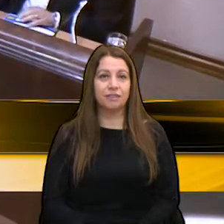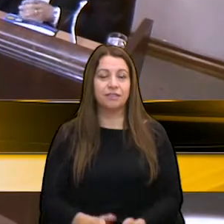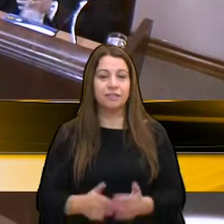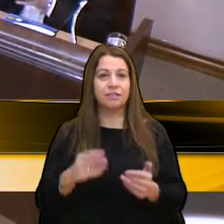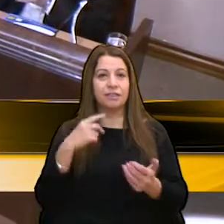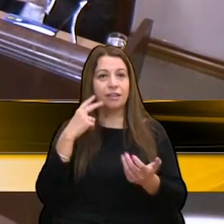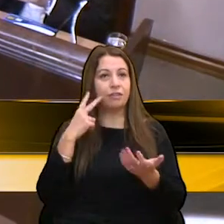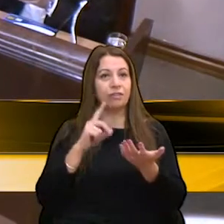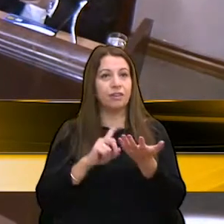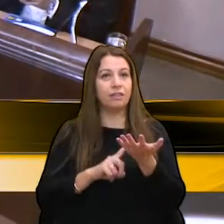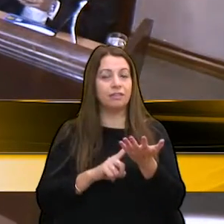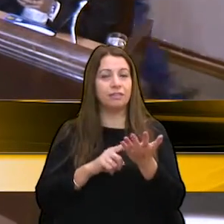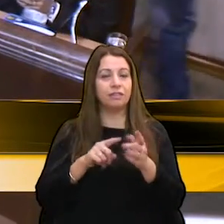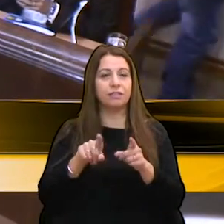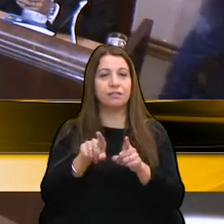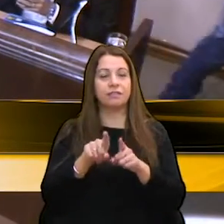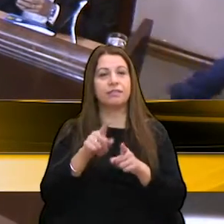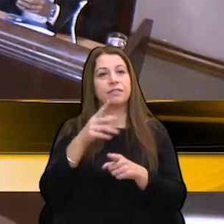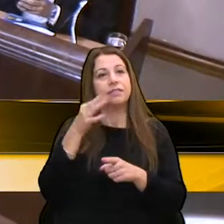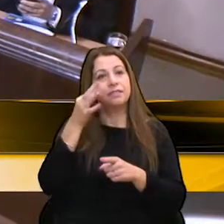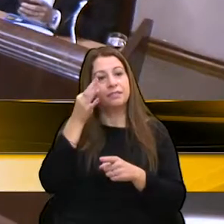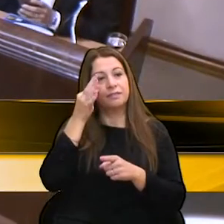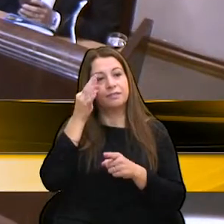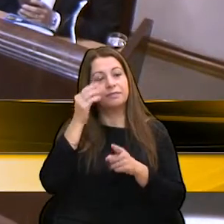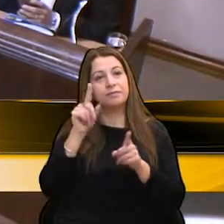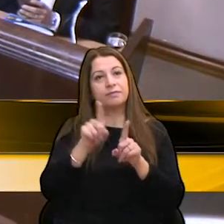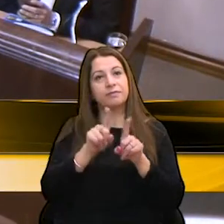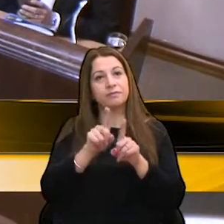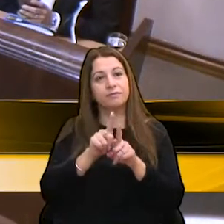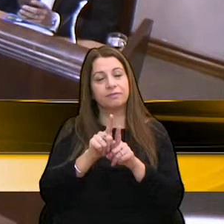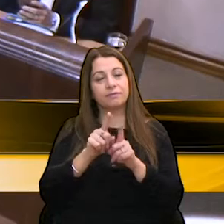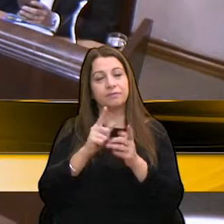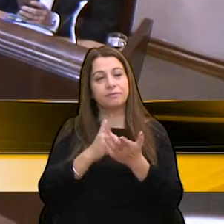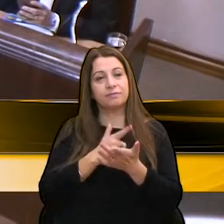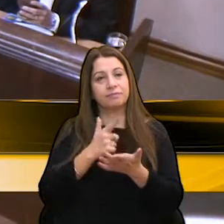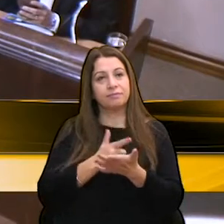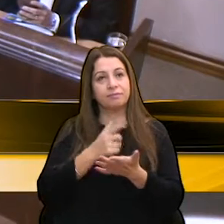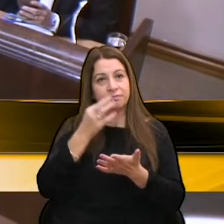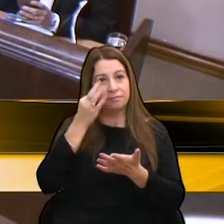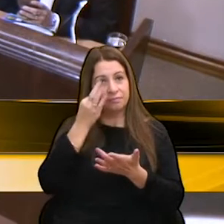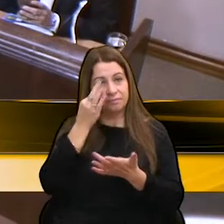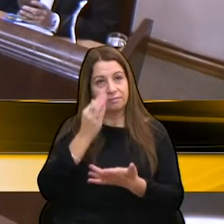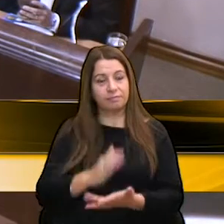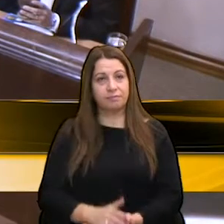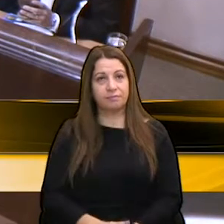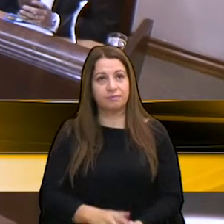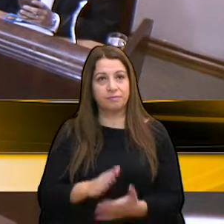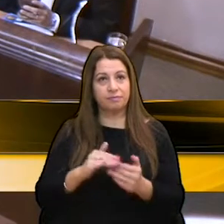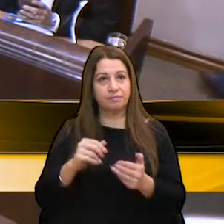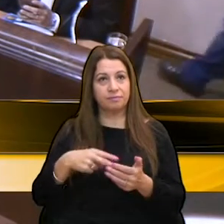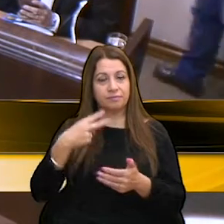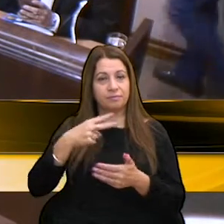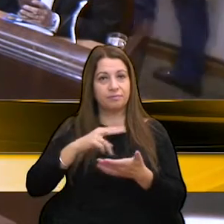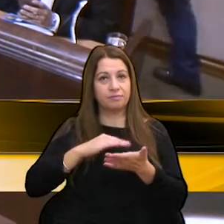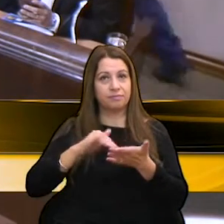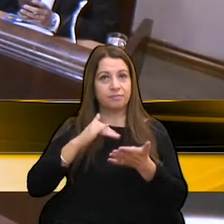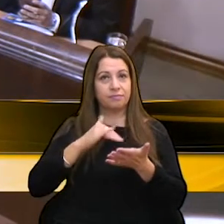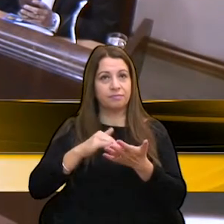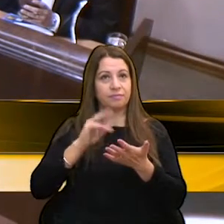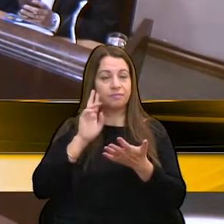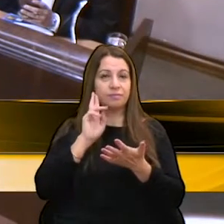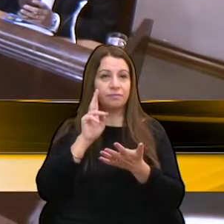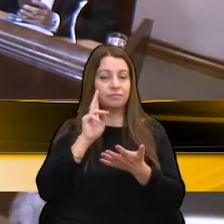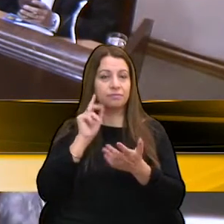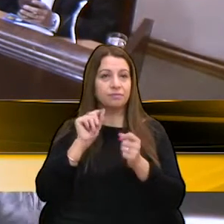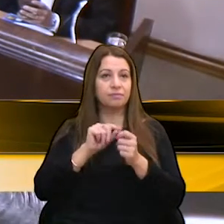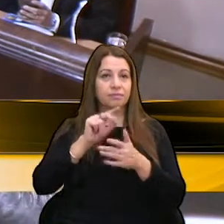Solicito aos vereadores que procedam ao registro de presença no terminal eletrônico e também no livro de presenças. Solicito ao segundo secretário, vereador Renato